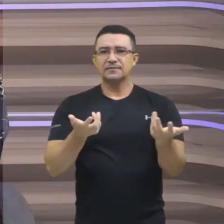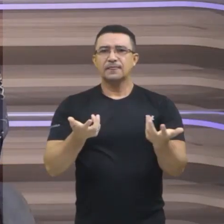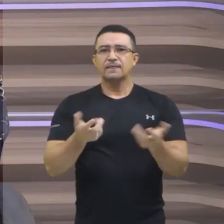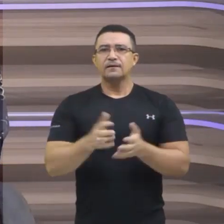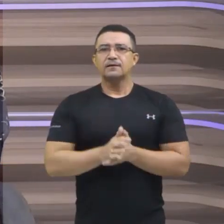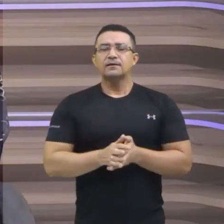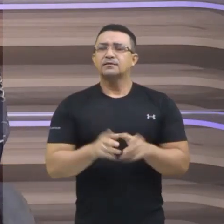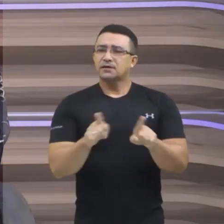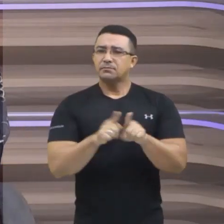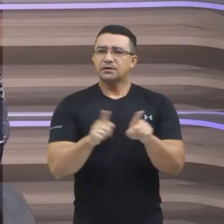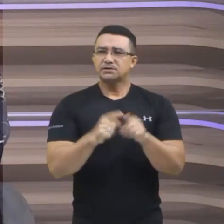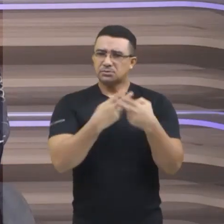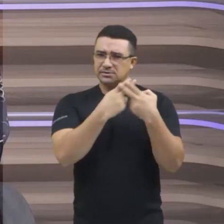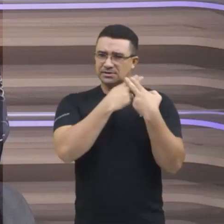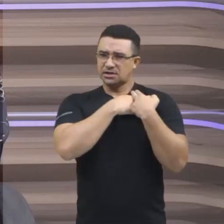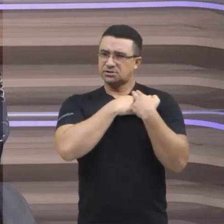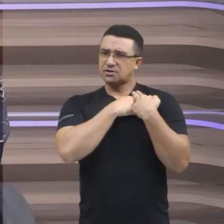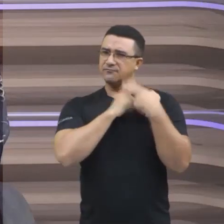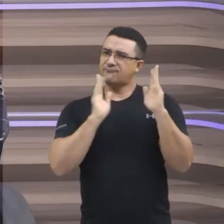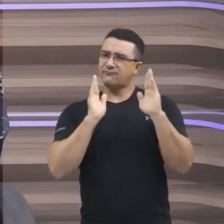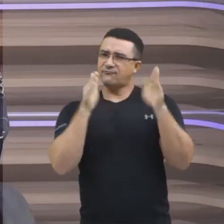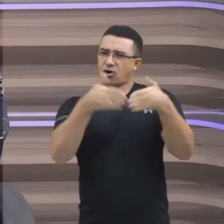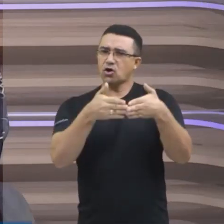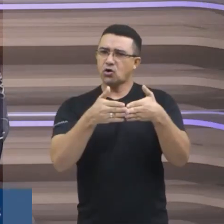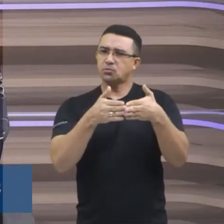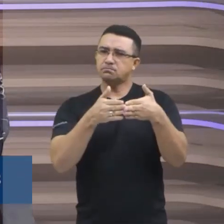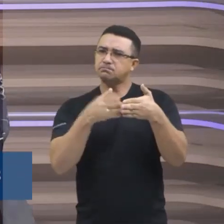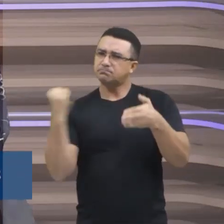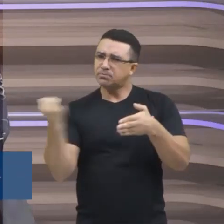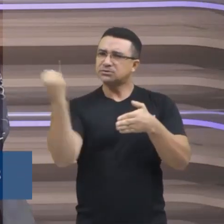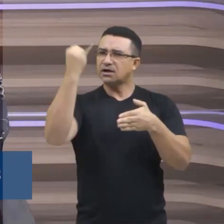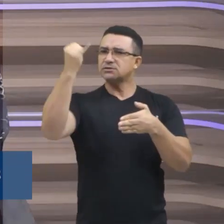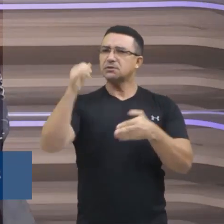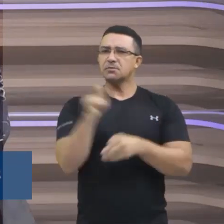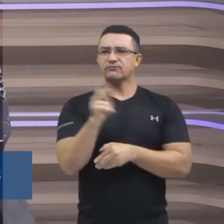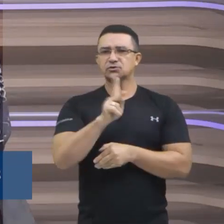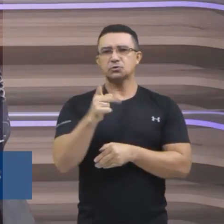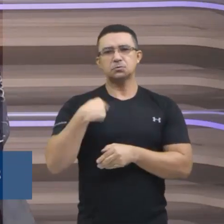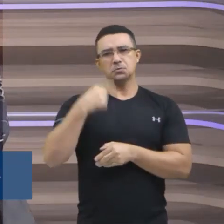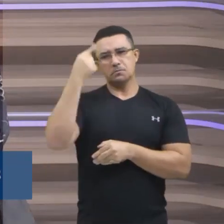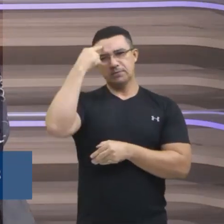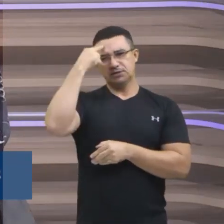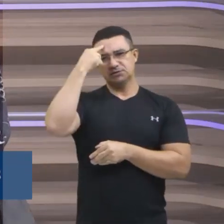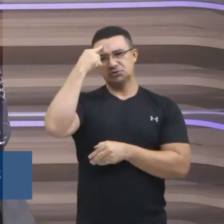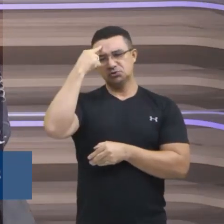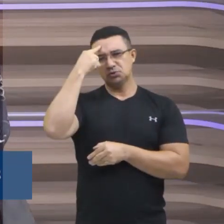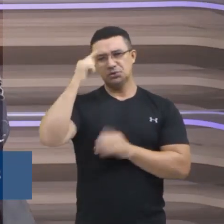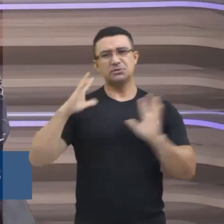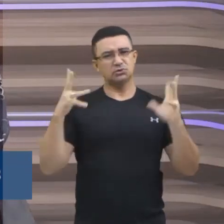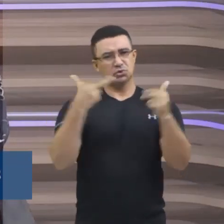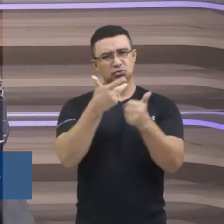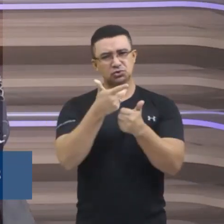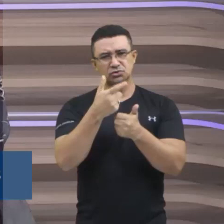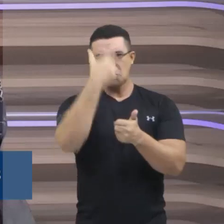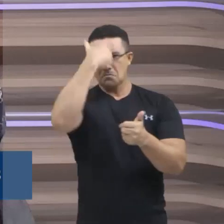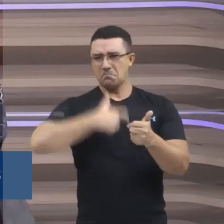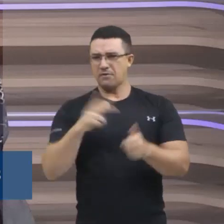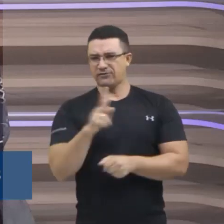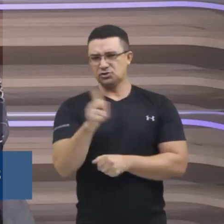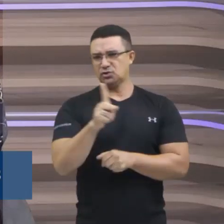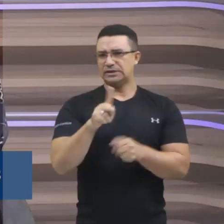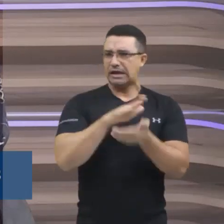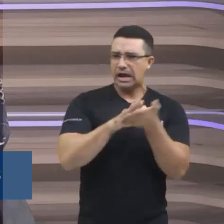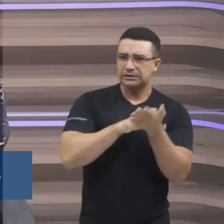o papel fundamental do professor mesmo, penso que para todos, não só para o professor, mas todos